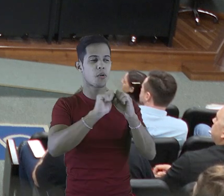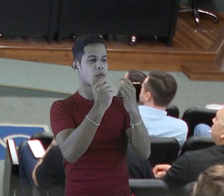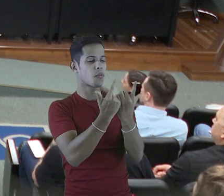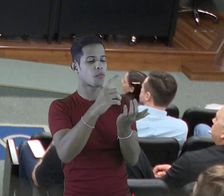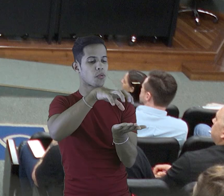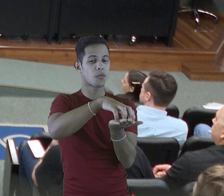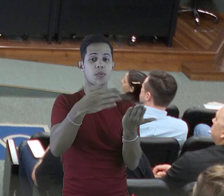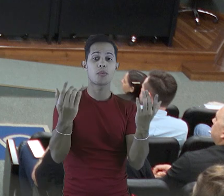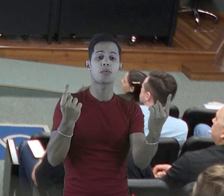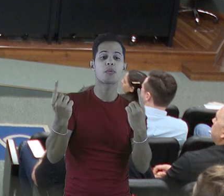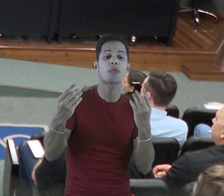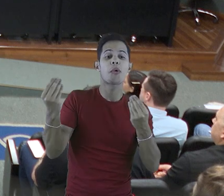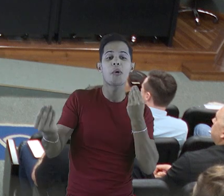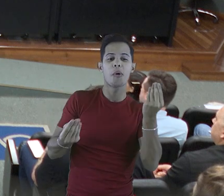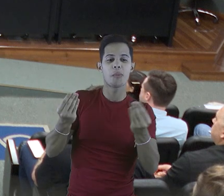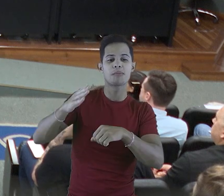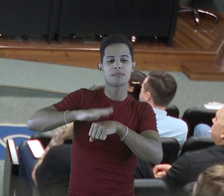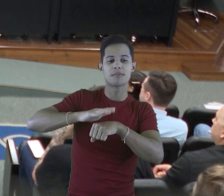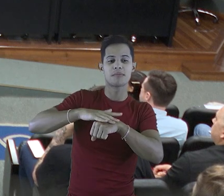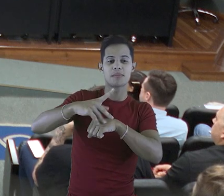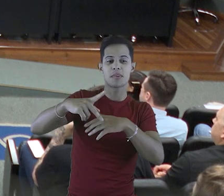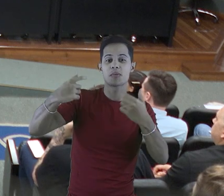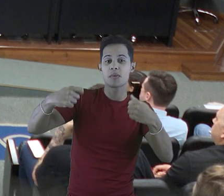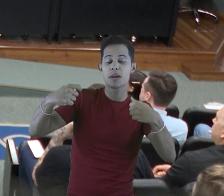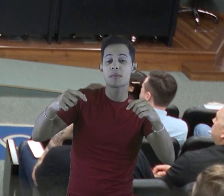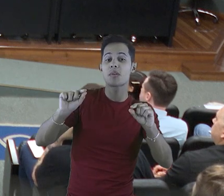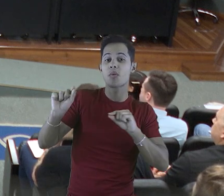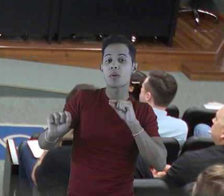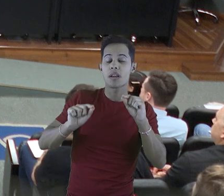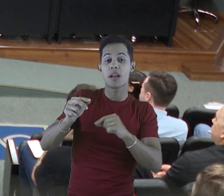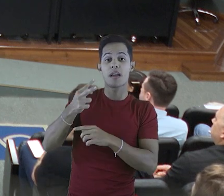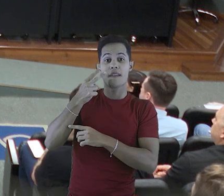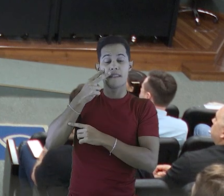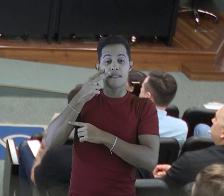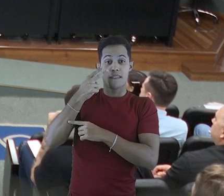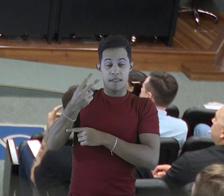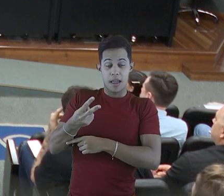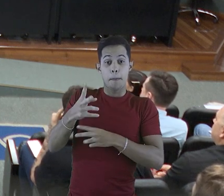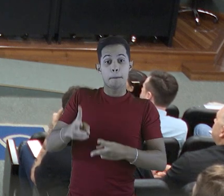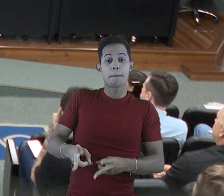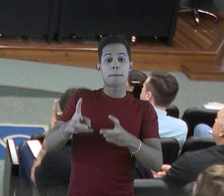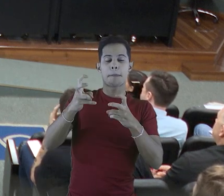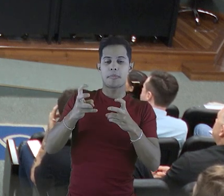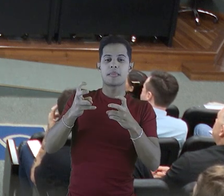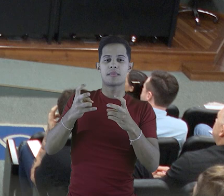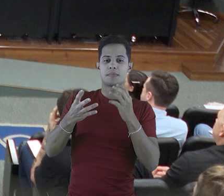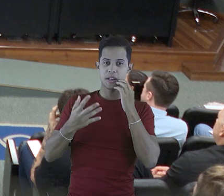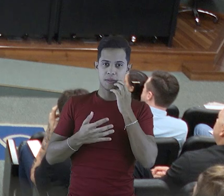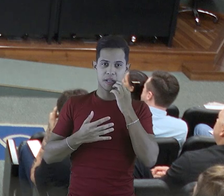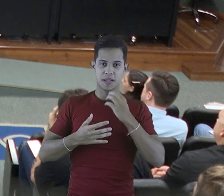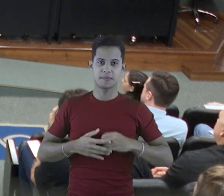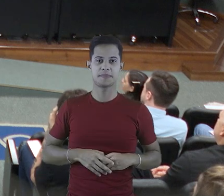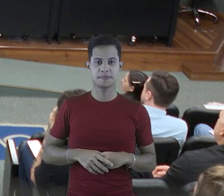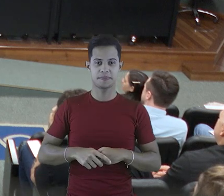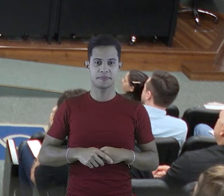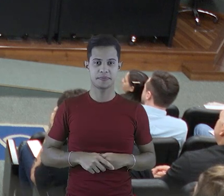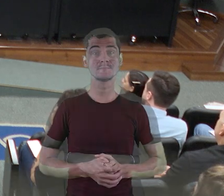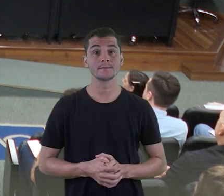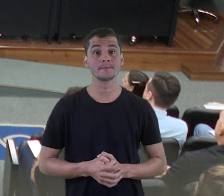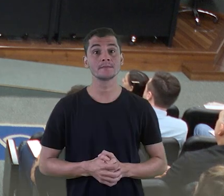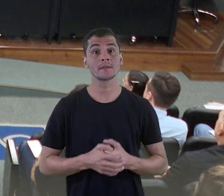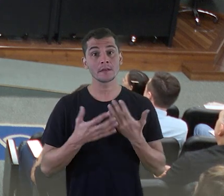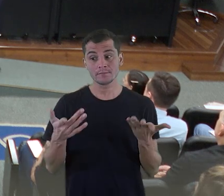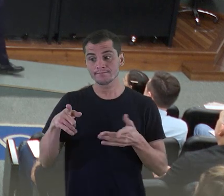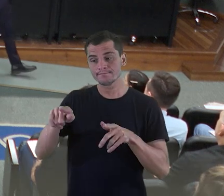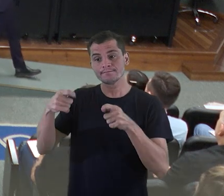Assembleia. Entendeu? Você precisa conversar na pergunta, você não consegue ver isso. Aí você consegue ver, opa, então aqui, peraí, entrou no